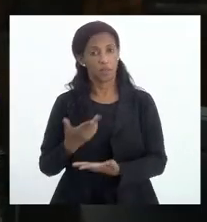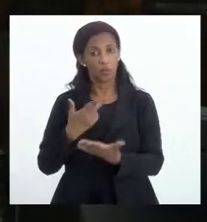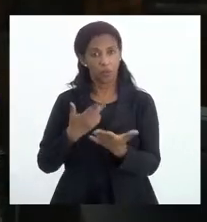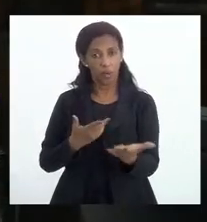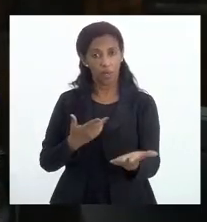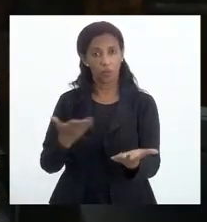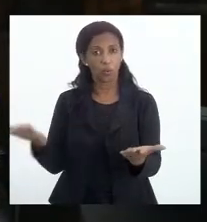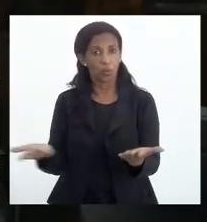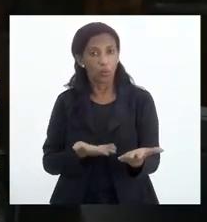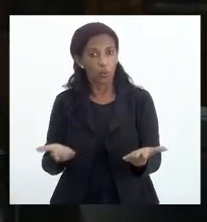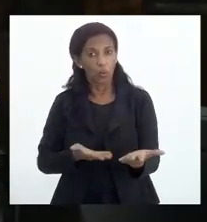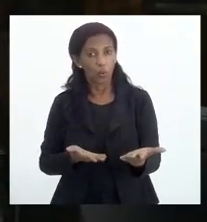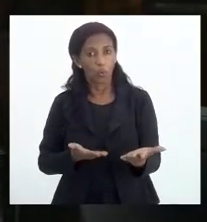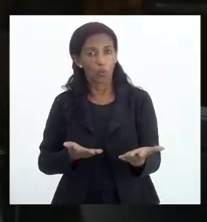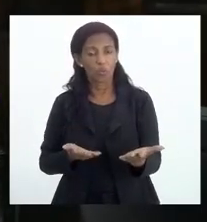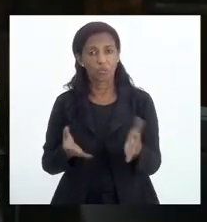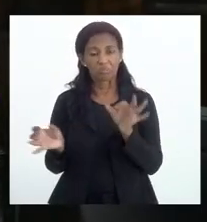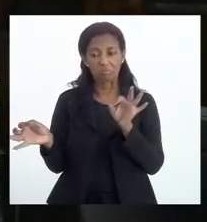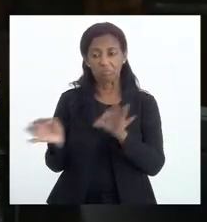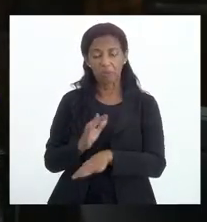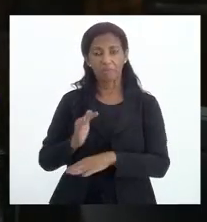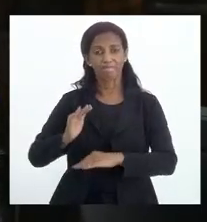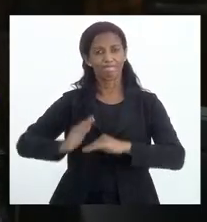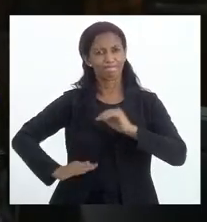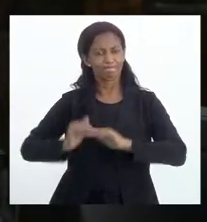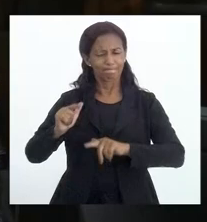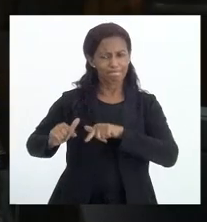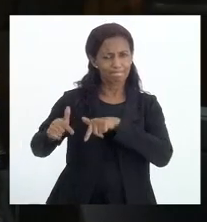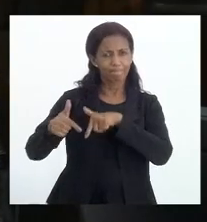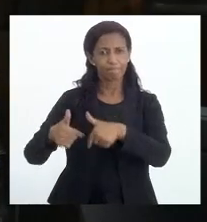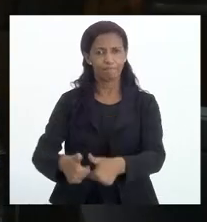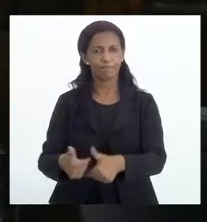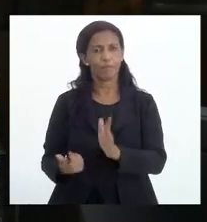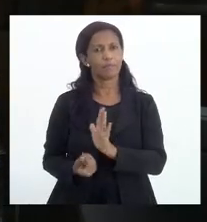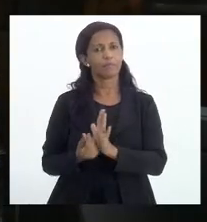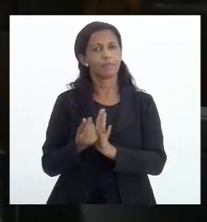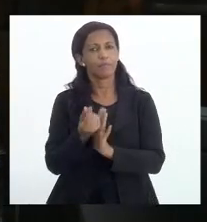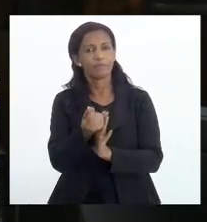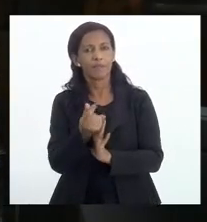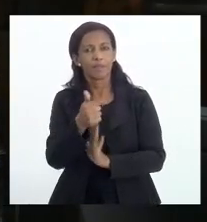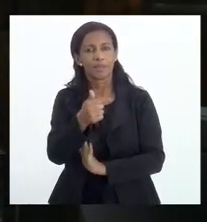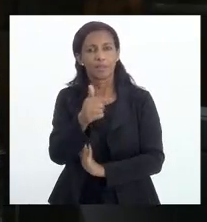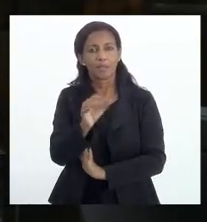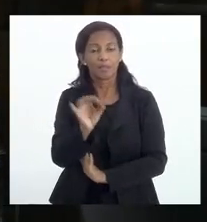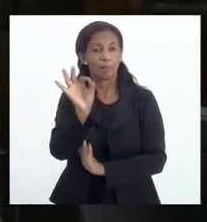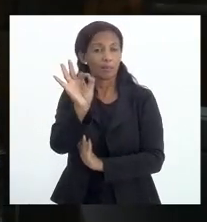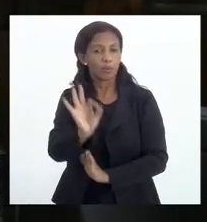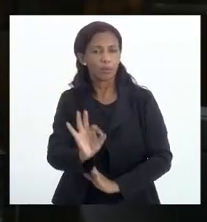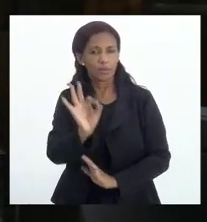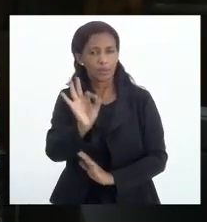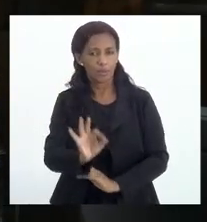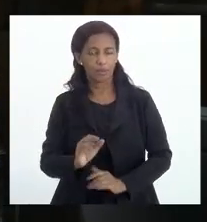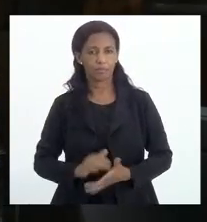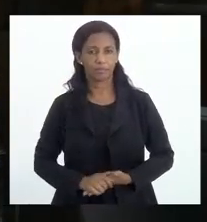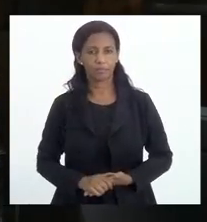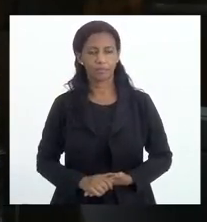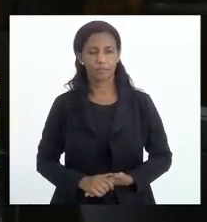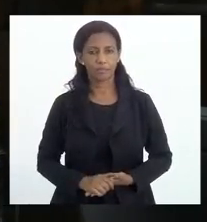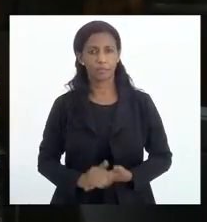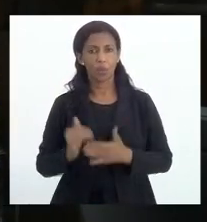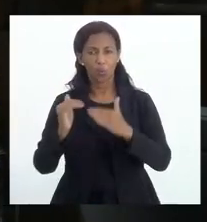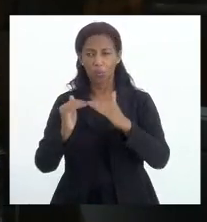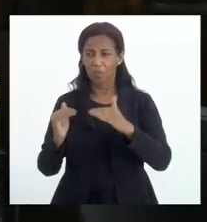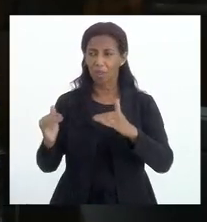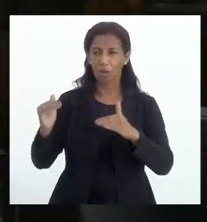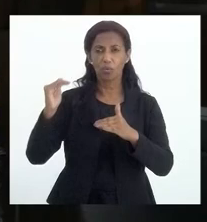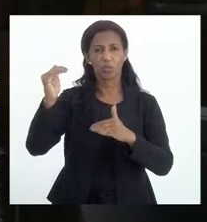nós estamos hoje com uma capacidade de execução em relação ao orçamento de 70%, o que é altíssimo para esse